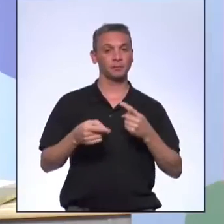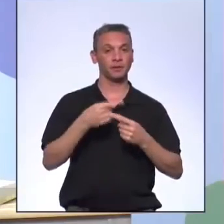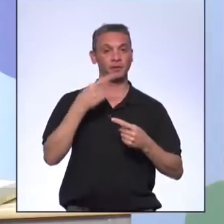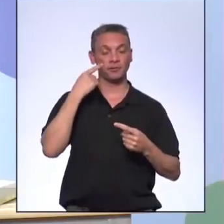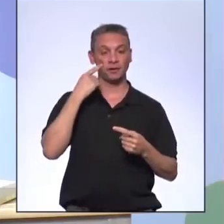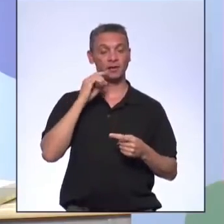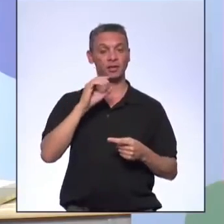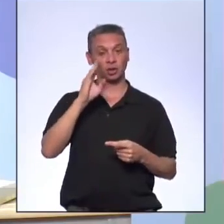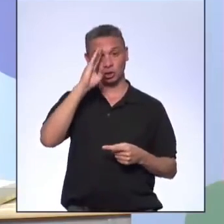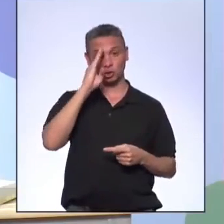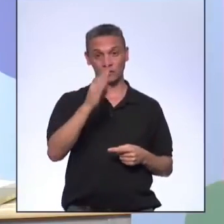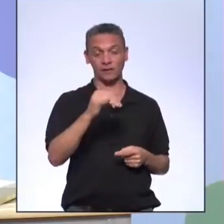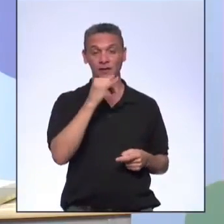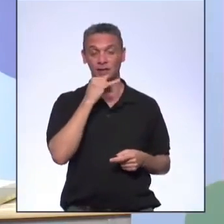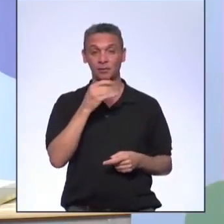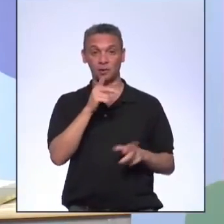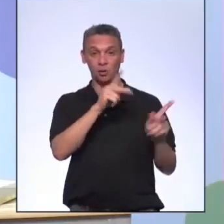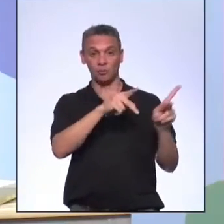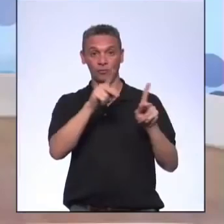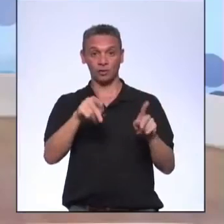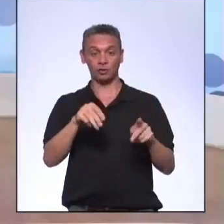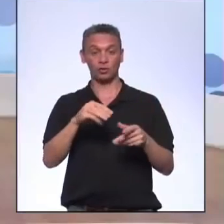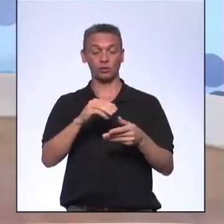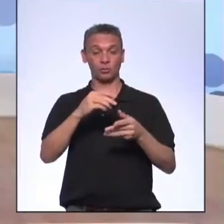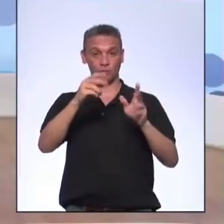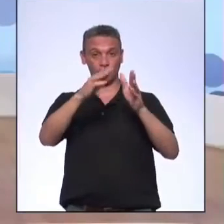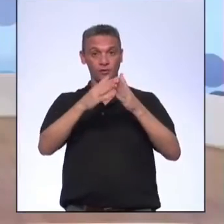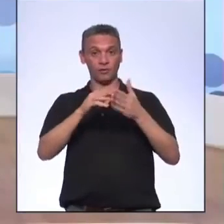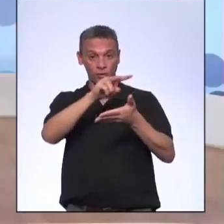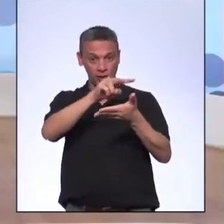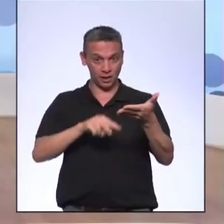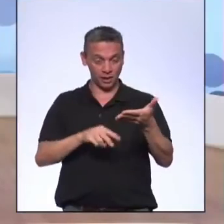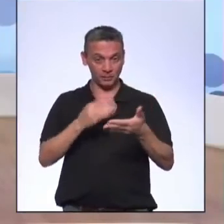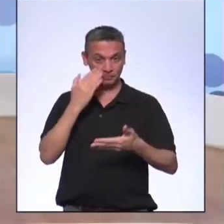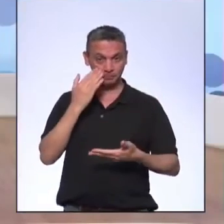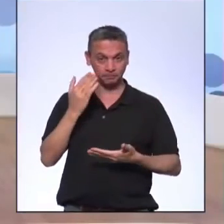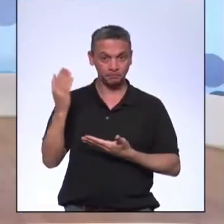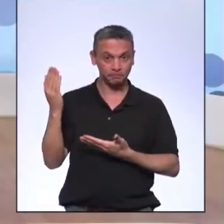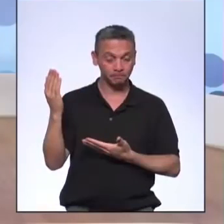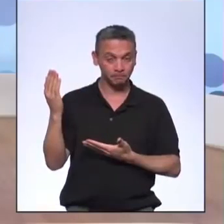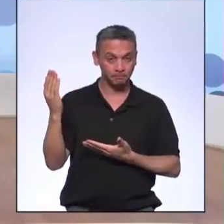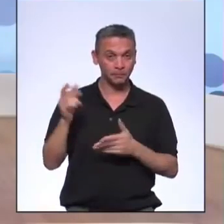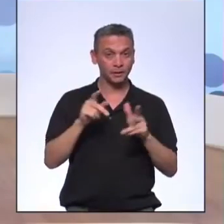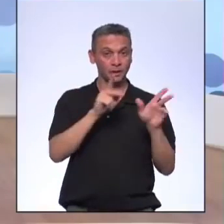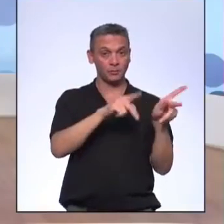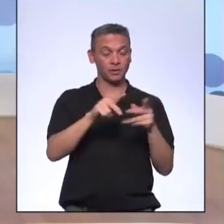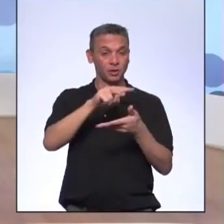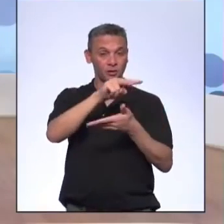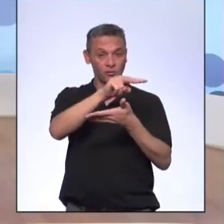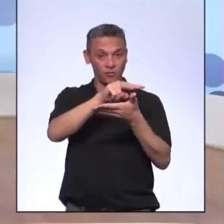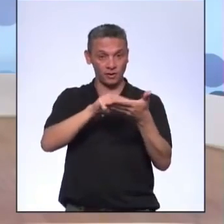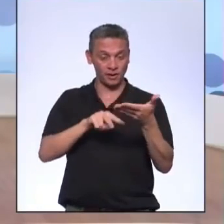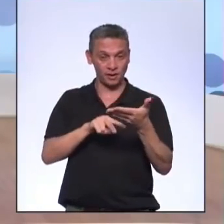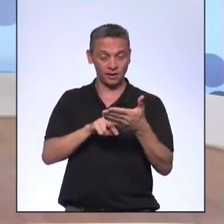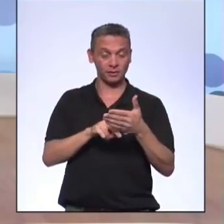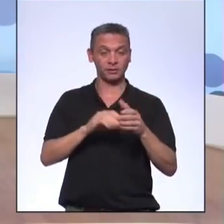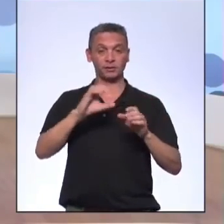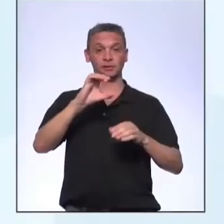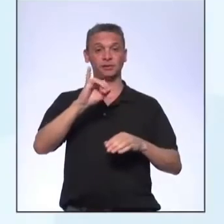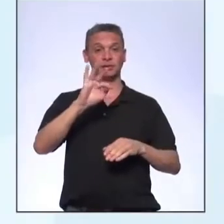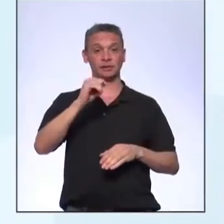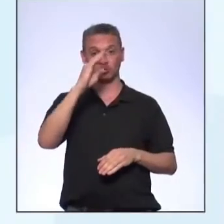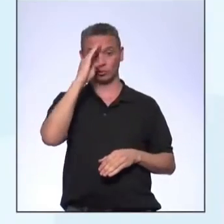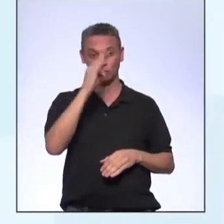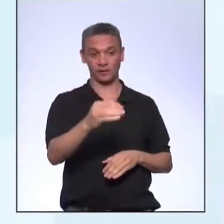citação direta. Se o professor Mauro puder ler para mim, você pode ler para mim a citação direta? Então, o professor Mauro lendo aí a citação direta para